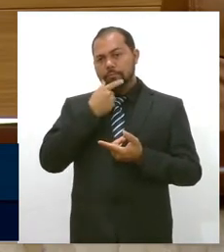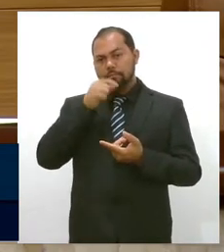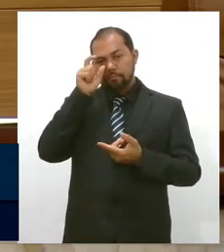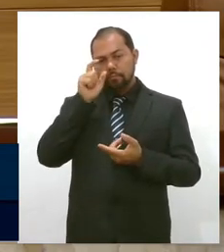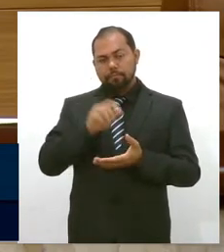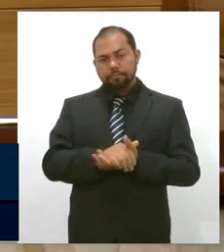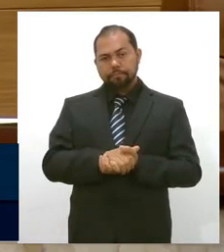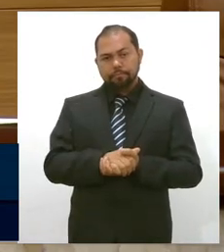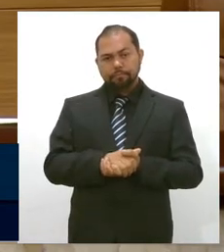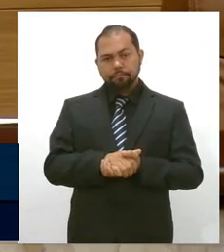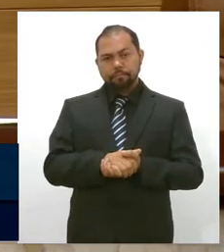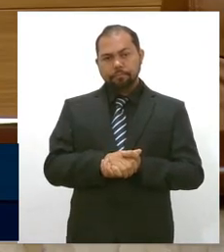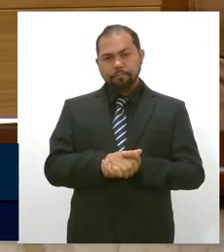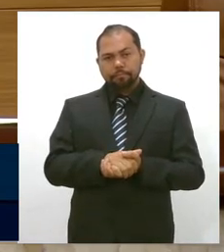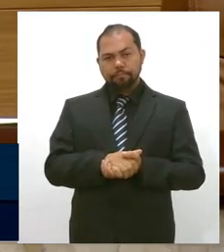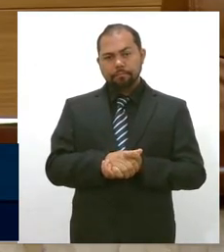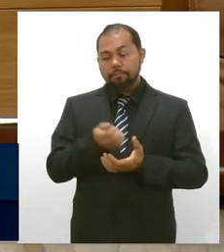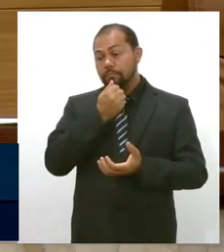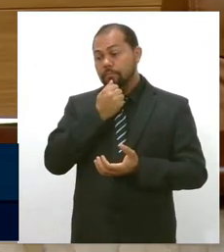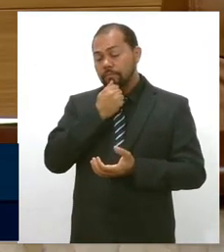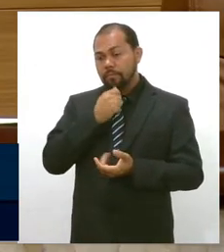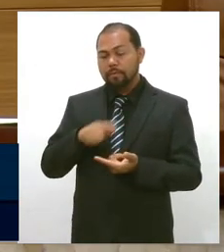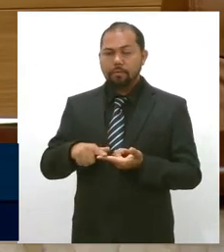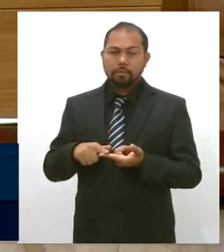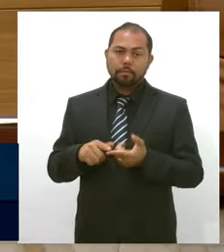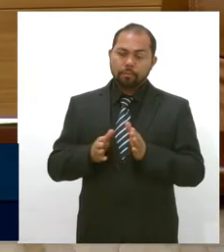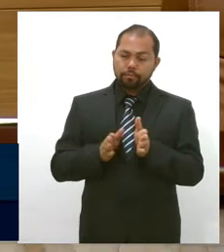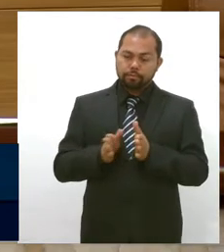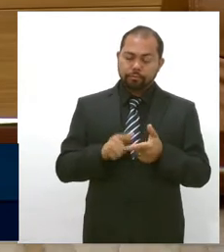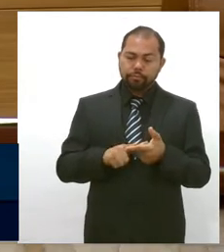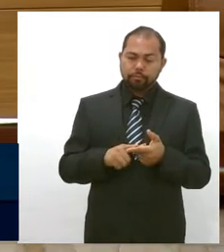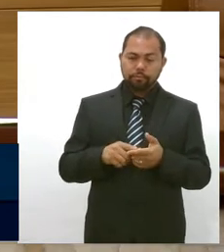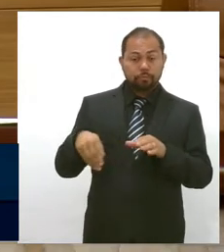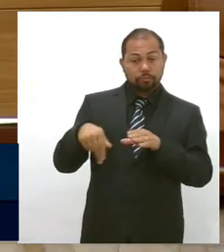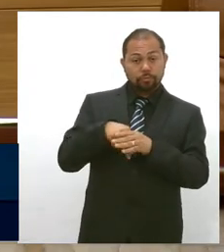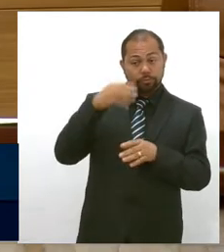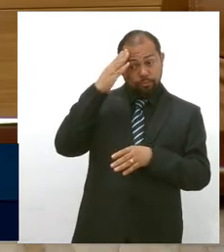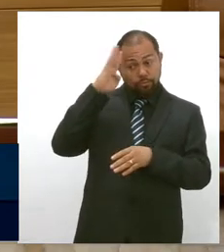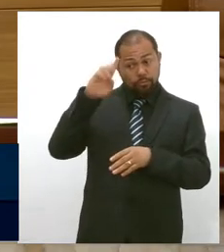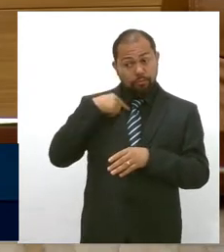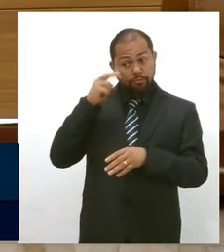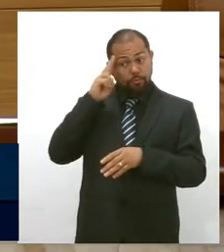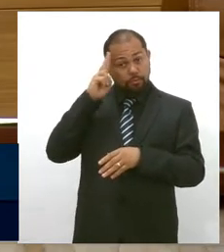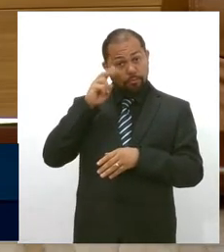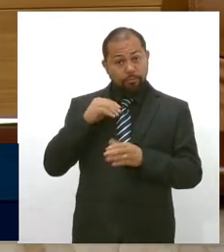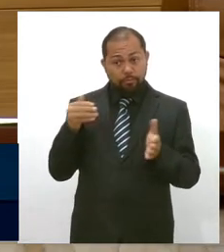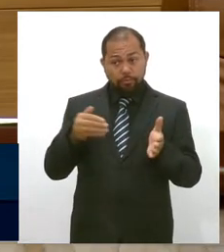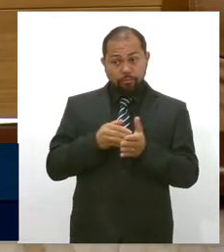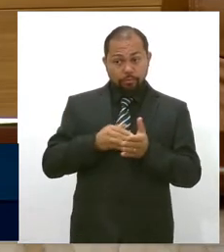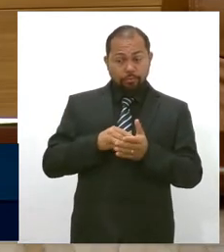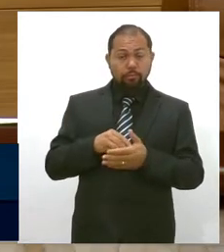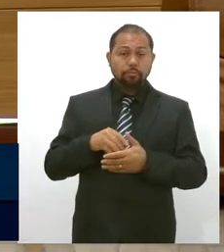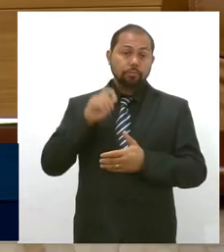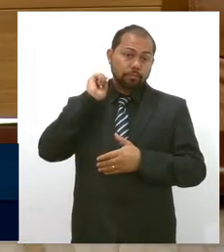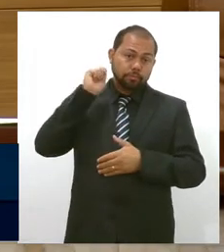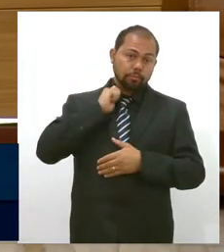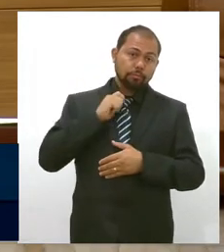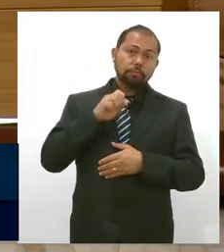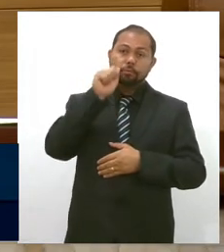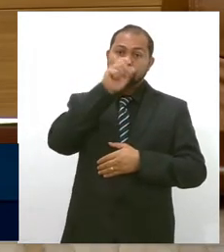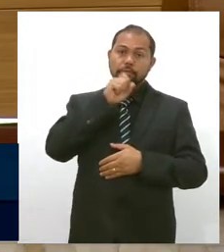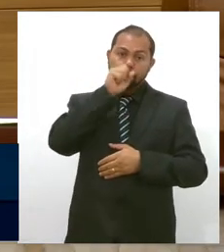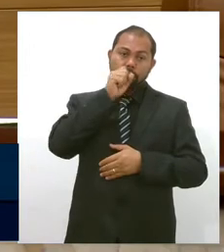Ainda no pequeno expediente, o deputado Irã Barbosa lembrou que na última sessão do mês de abril encerra-se o Abril Laranja, mês dedicado à luta pela defesa do direito animal,